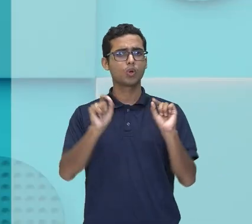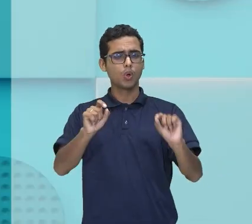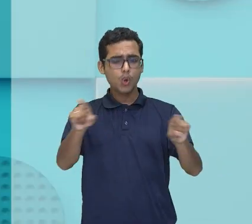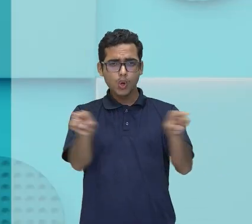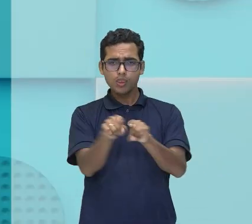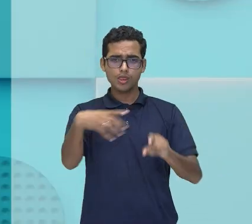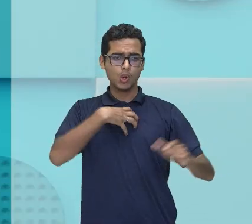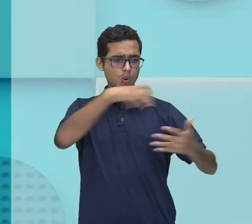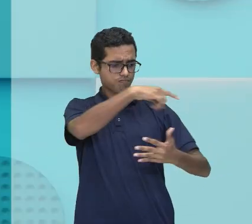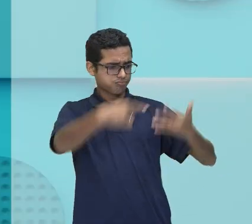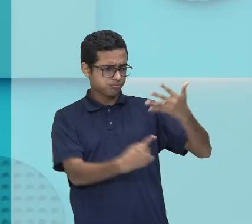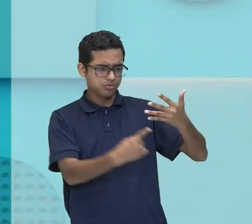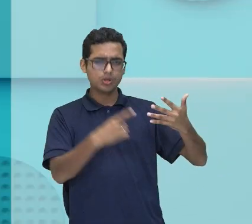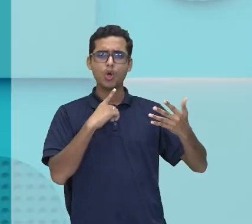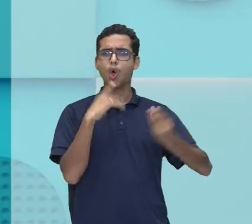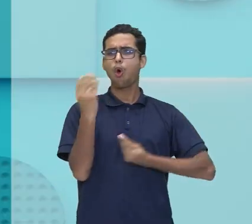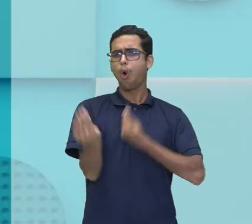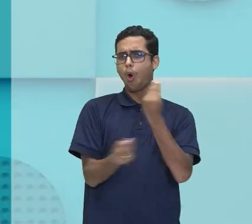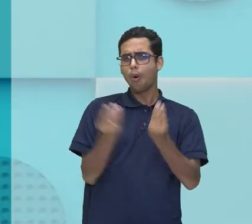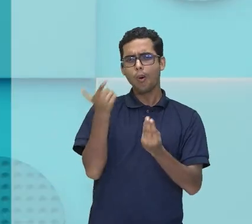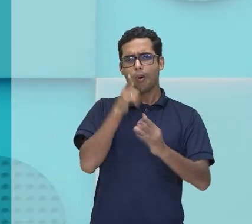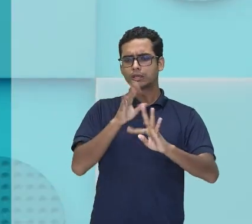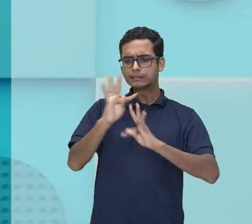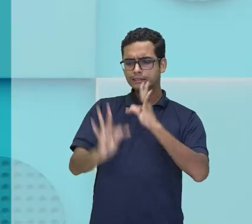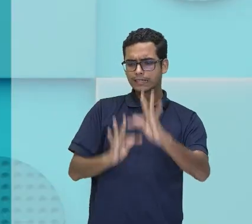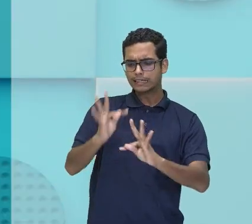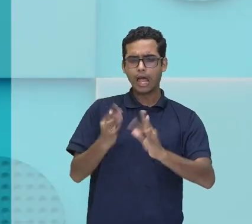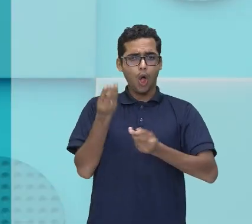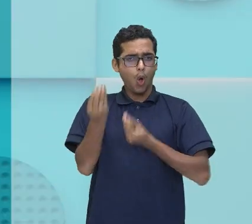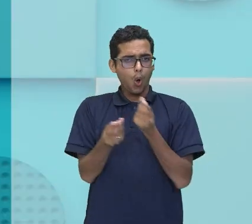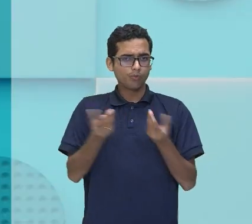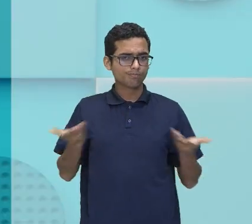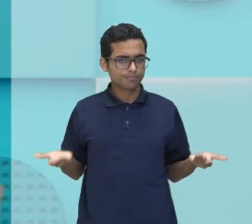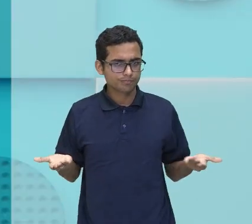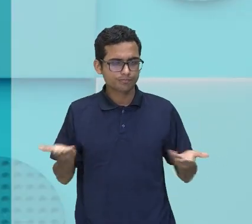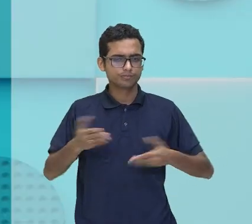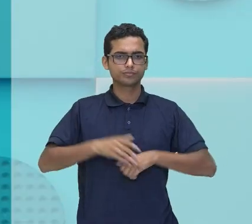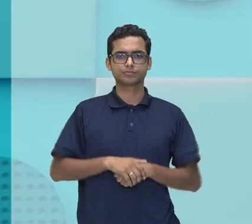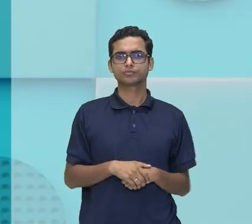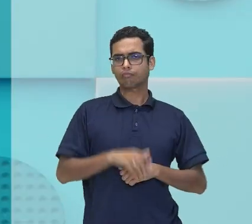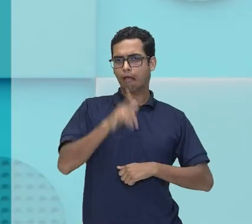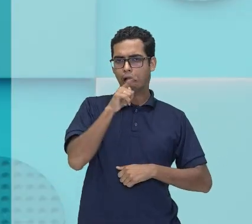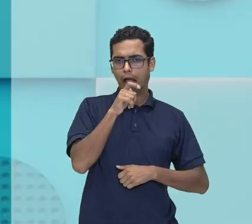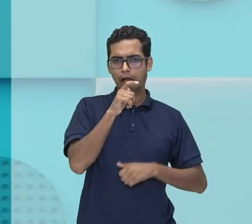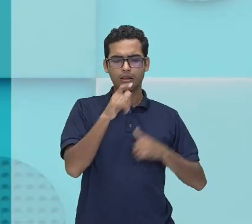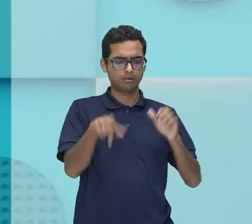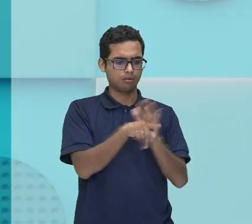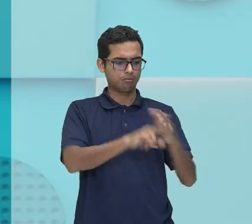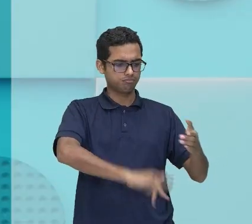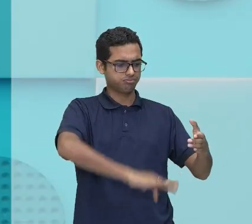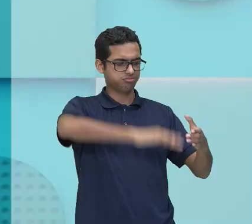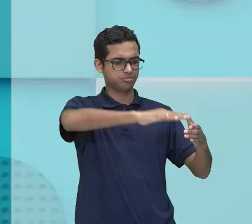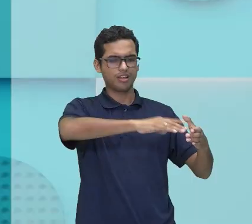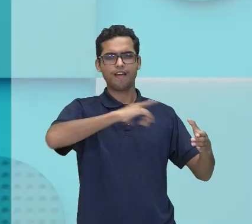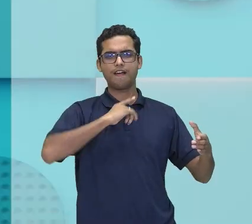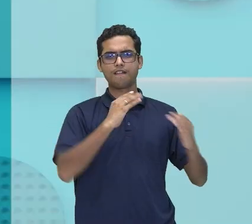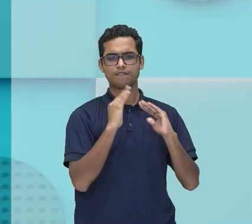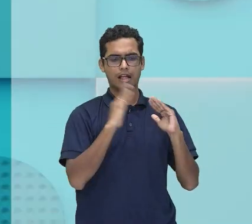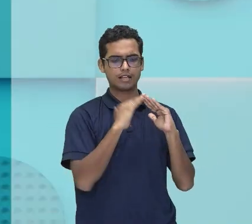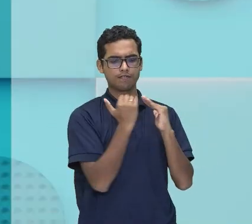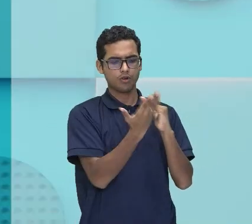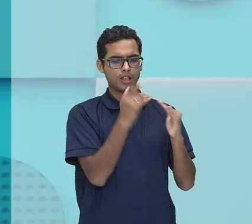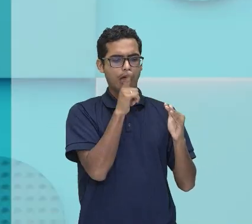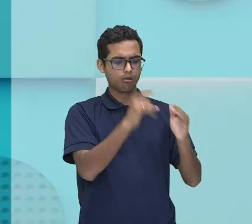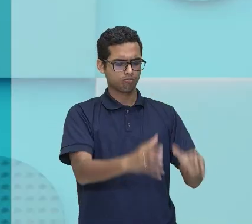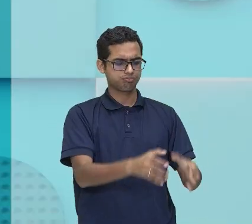sintomas, de que forma pode ser tratado. Verificou-se que não pode deixar água parada, porque ele se reproduz com mais